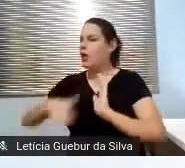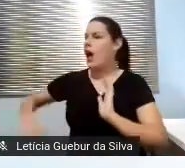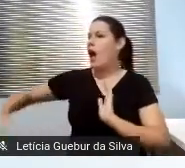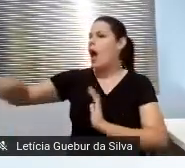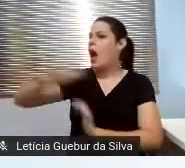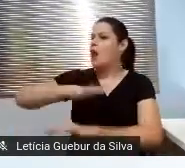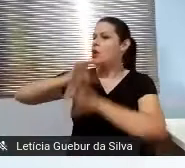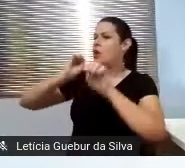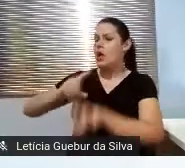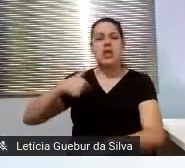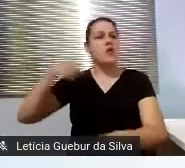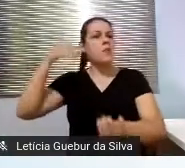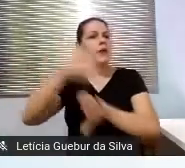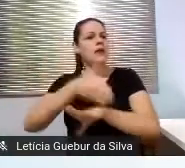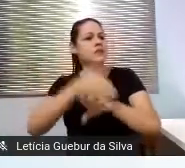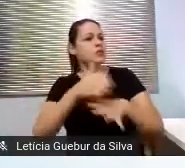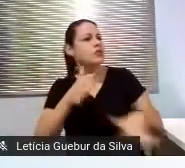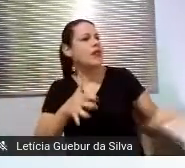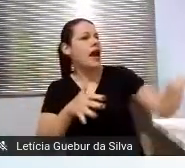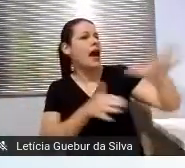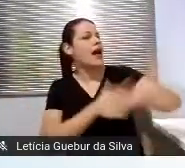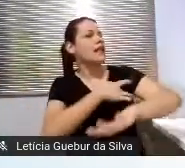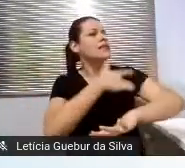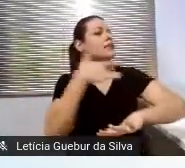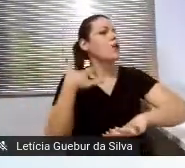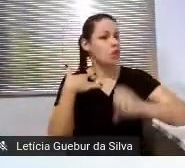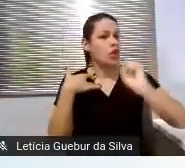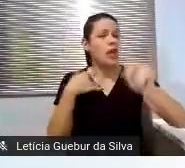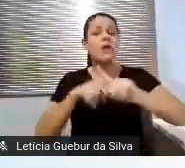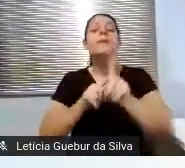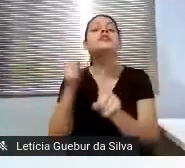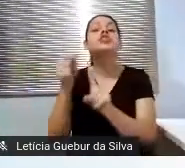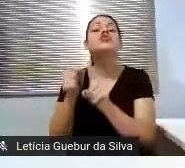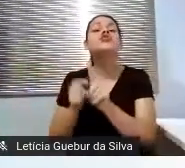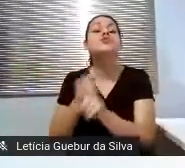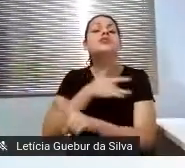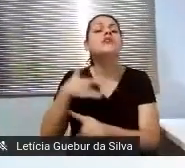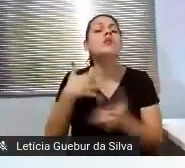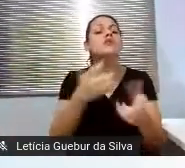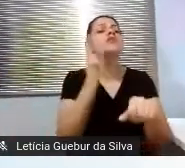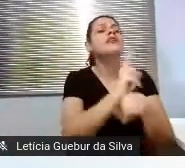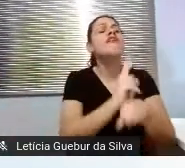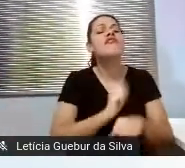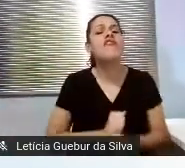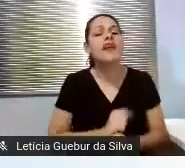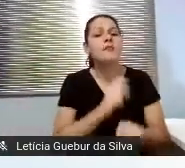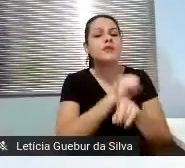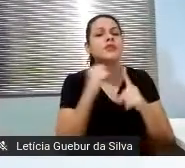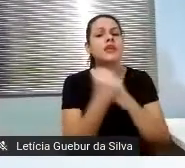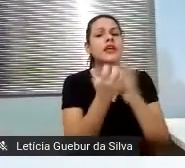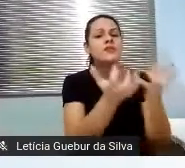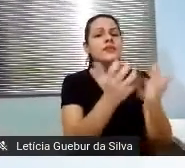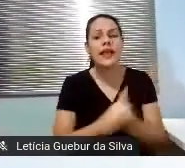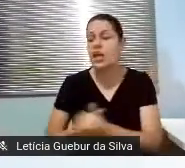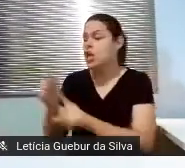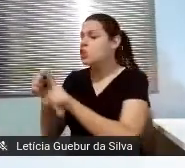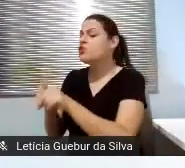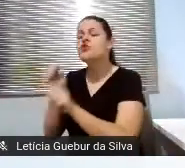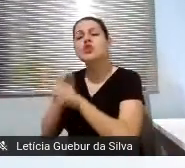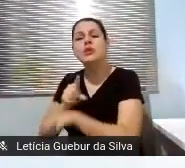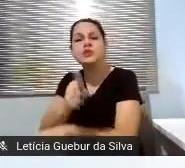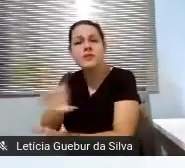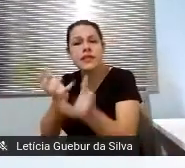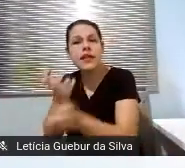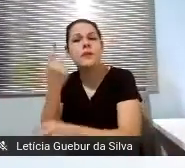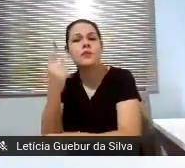sou da bancada de Qual saúde. delas? Agora, que tipo de saúde você defende para a sociedade? Que tipo de educação você defende para a